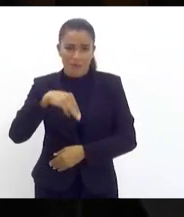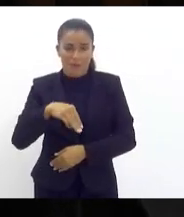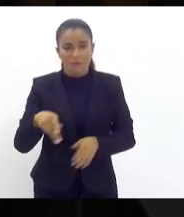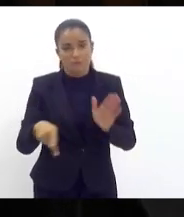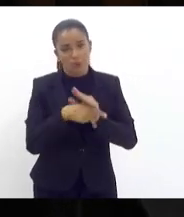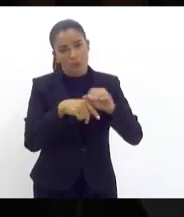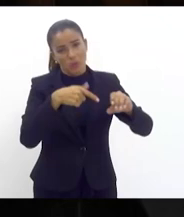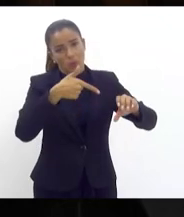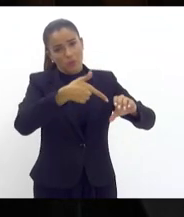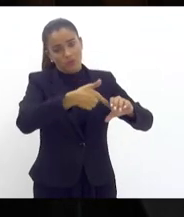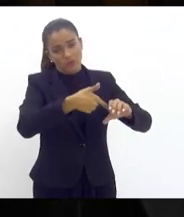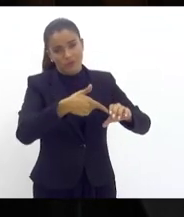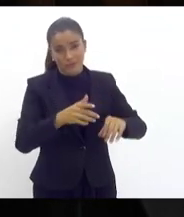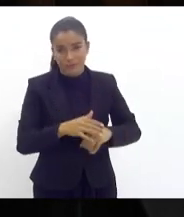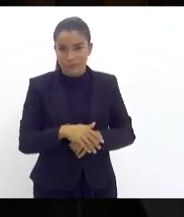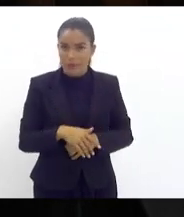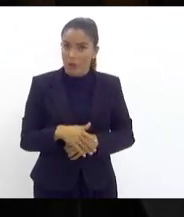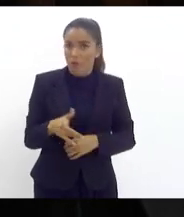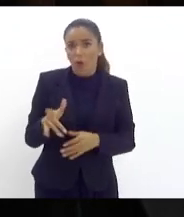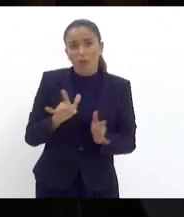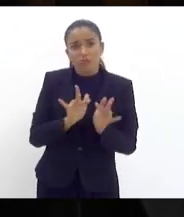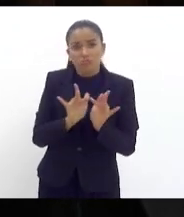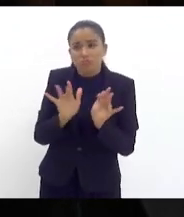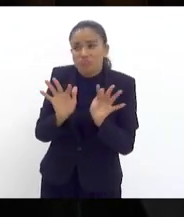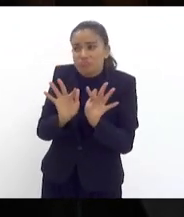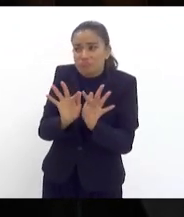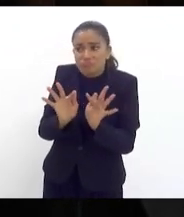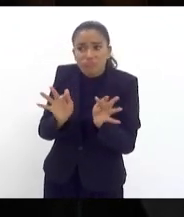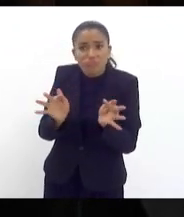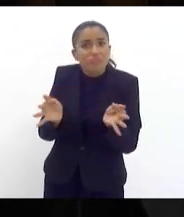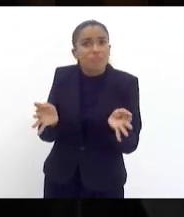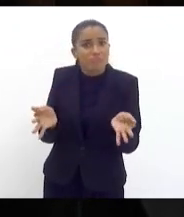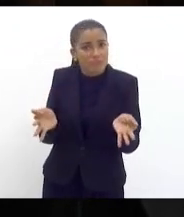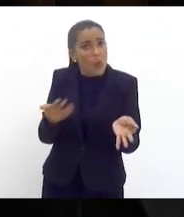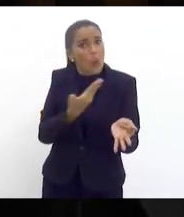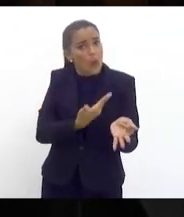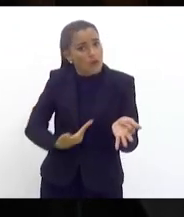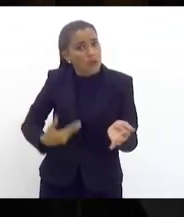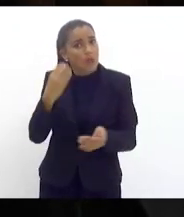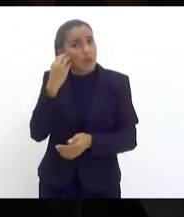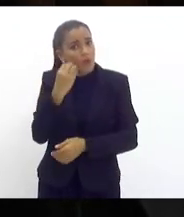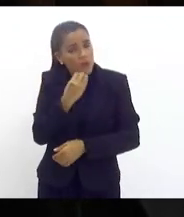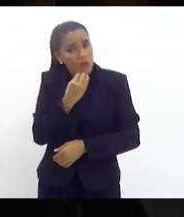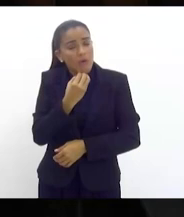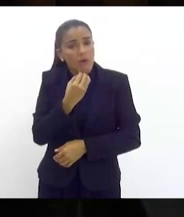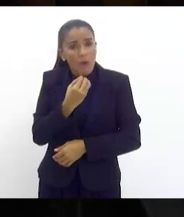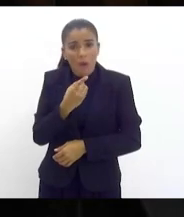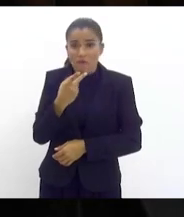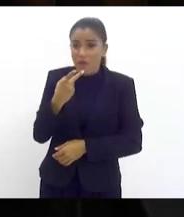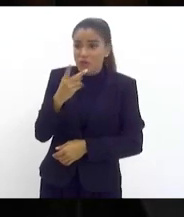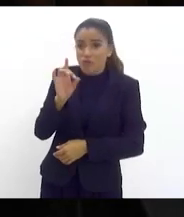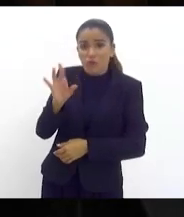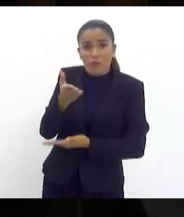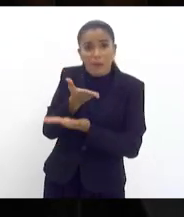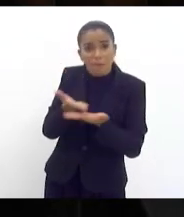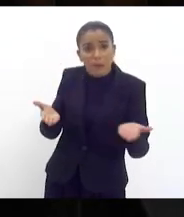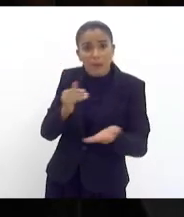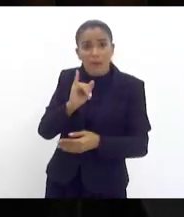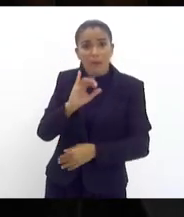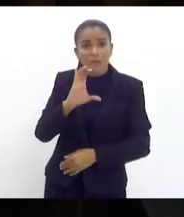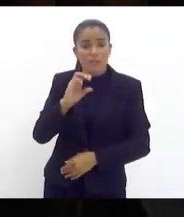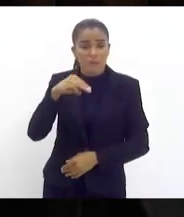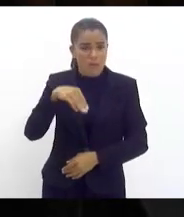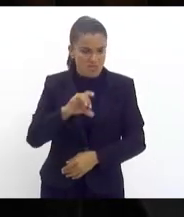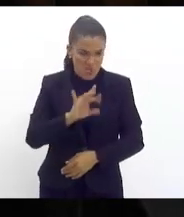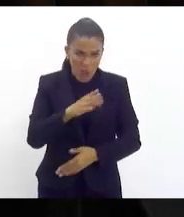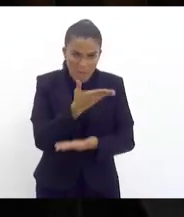combustíveis. Foi até generoso o governador, não é só a perda do ICMS dos combustíveis,